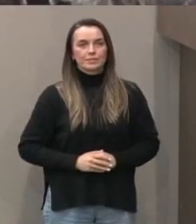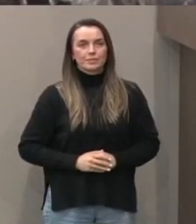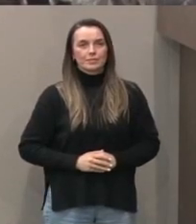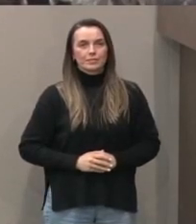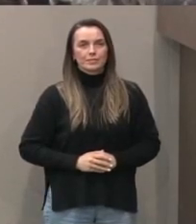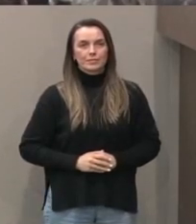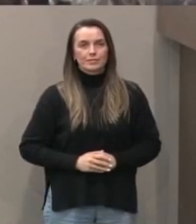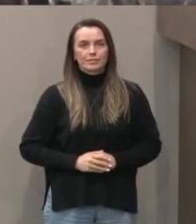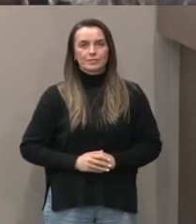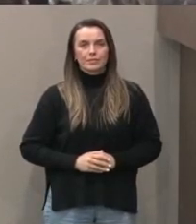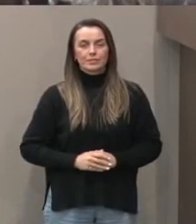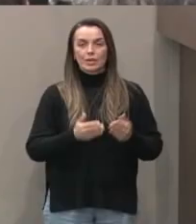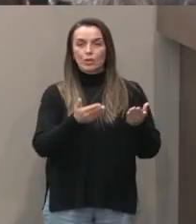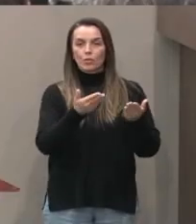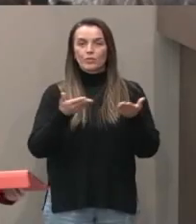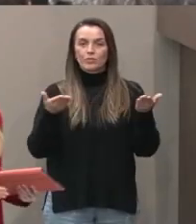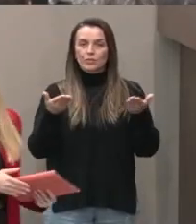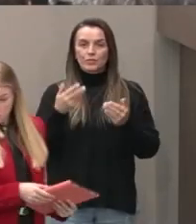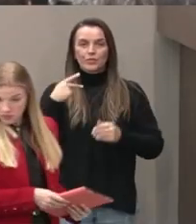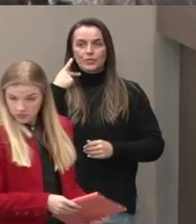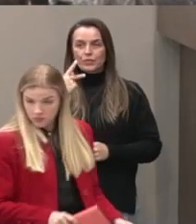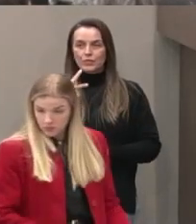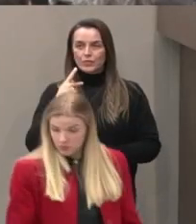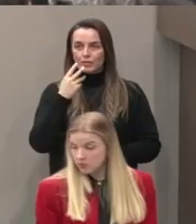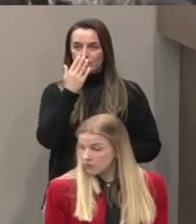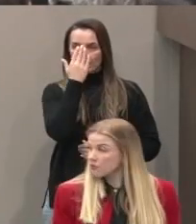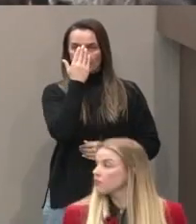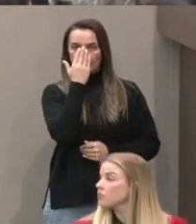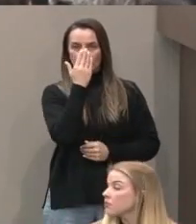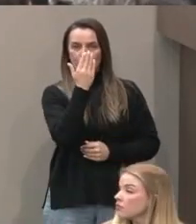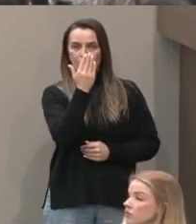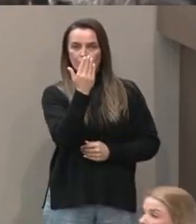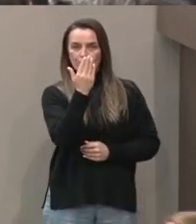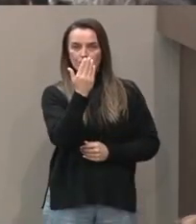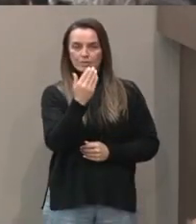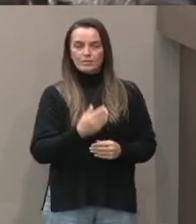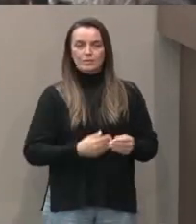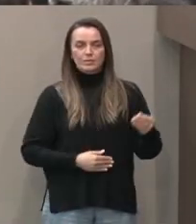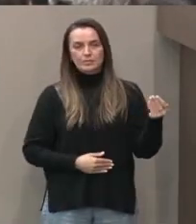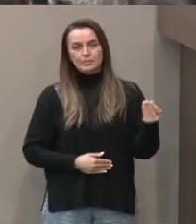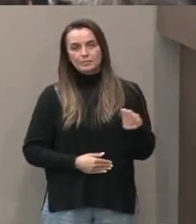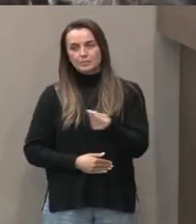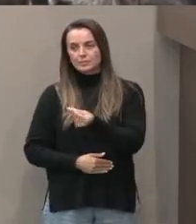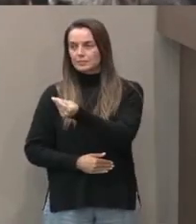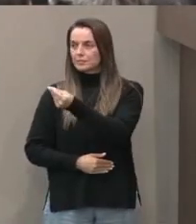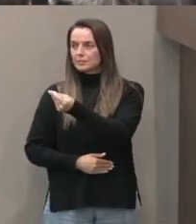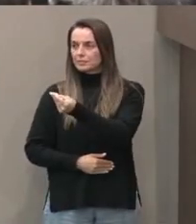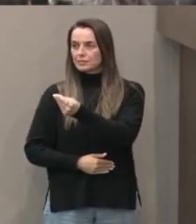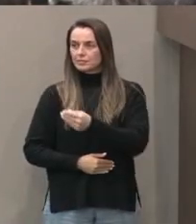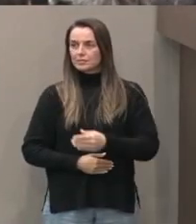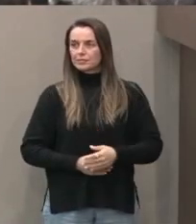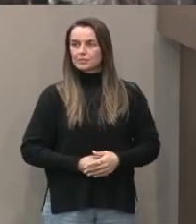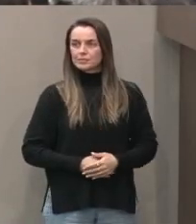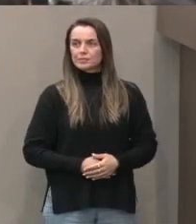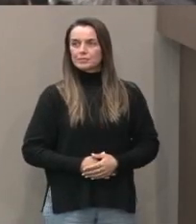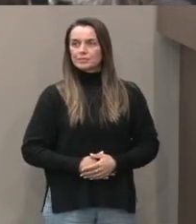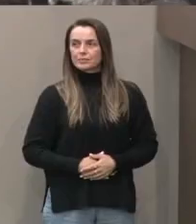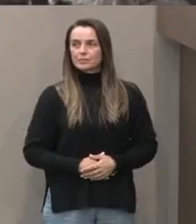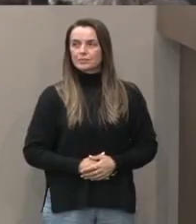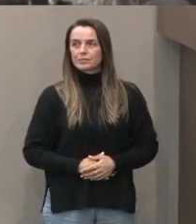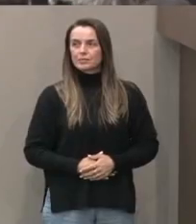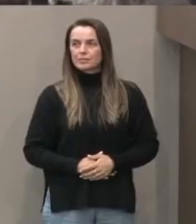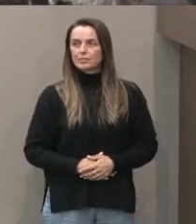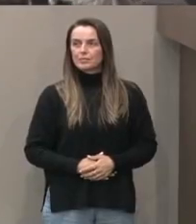Bruna, convido os vereadores para que aqui na frente da mesa oficial façam a entrega da placa em homenagem aos 50 anos do iote.